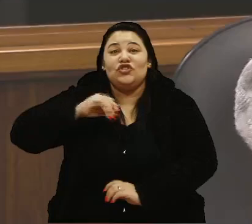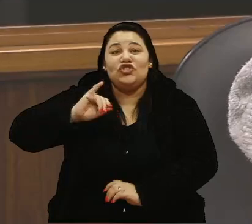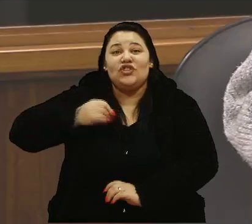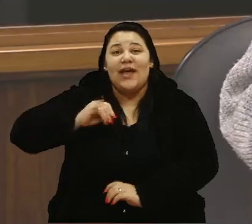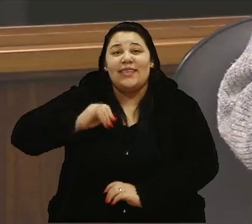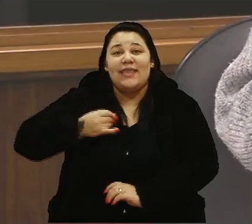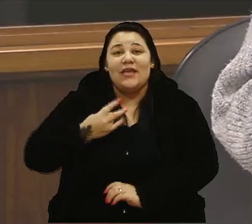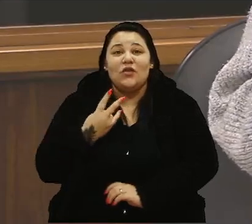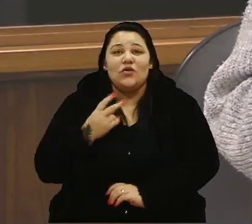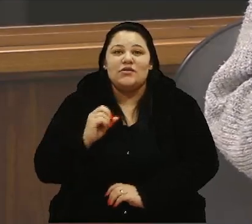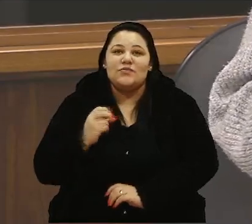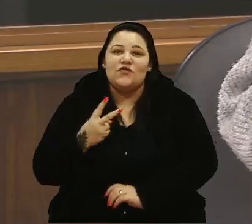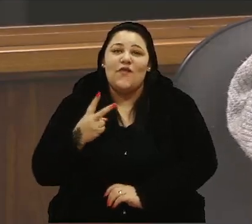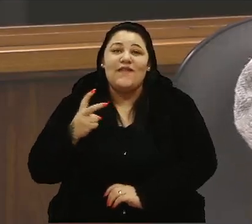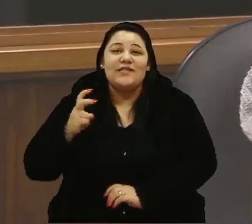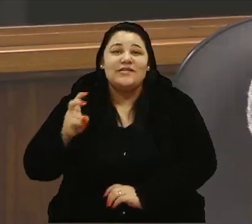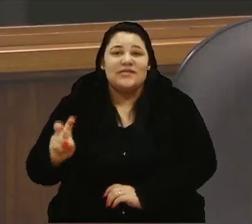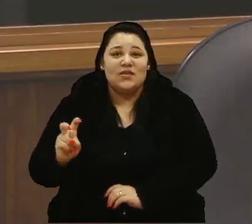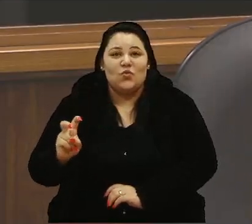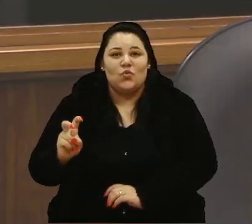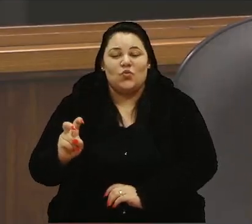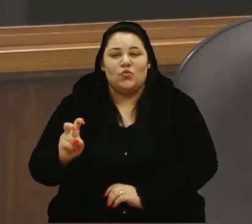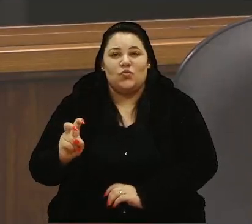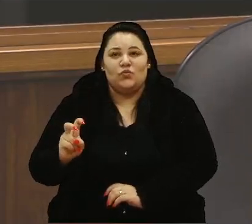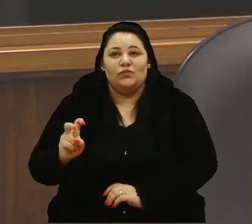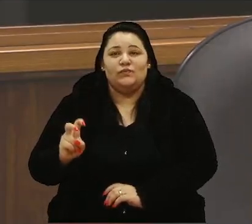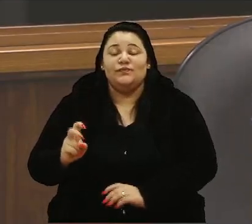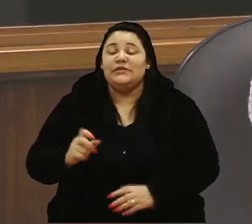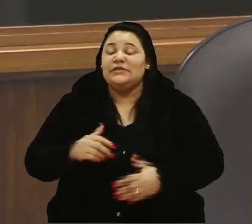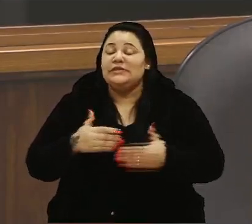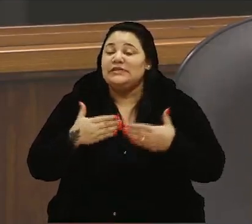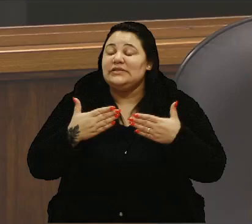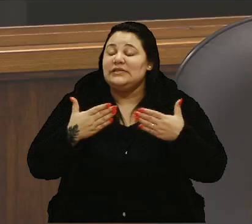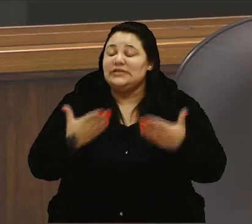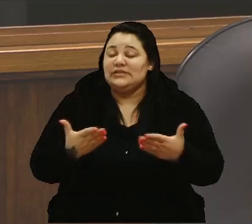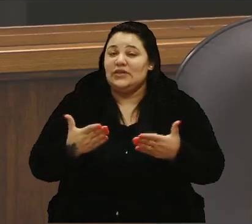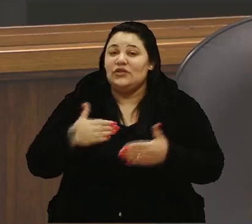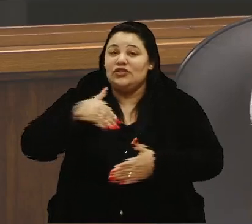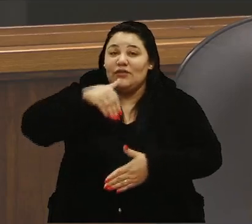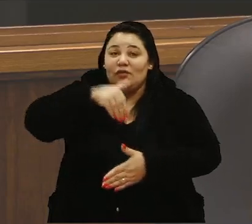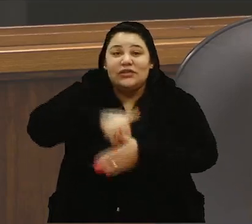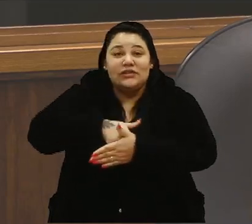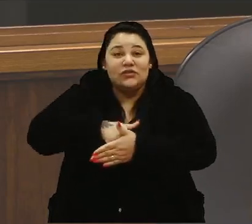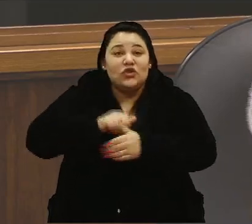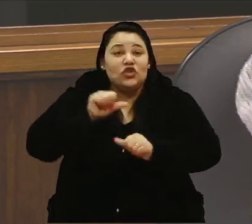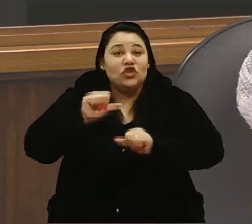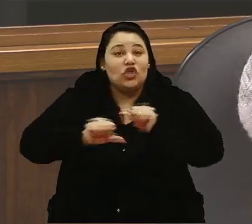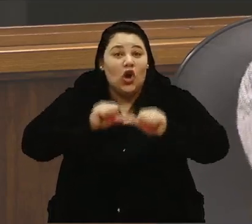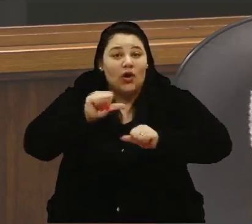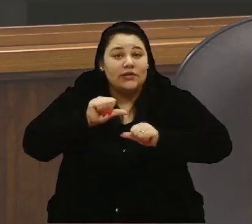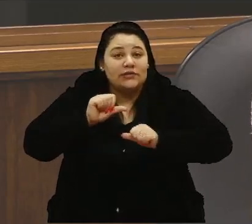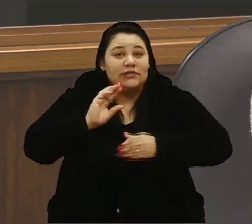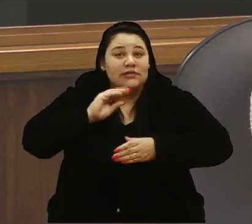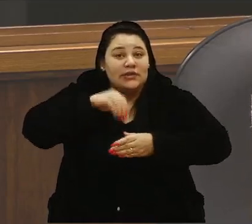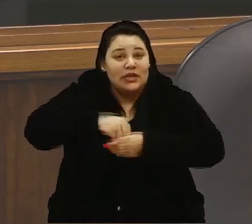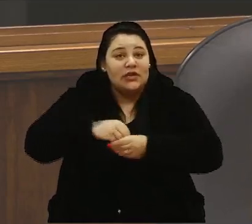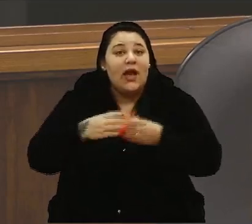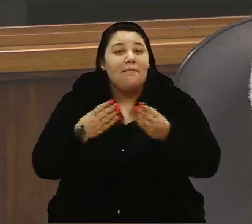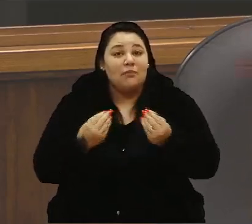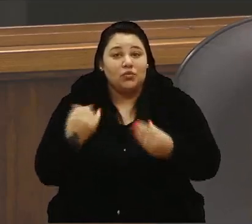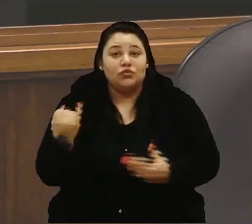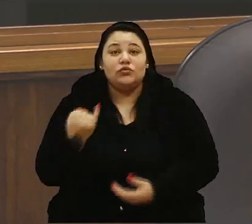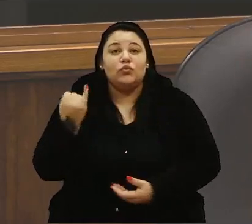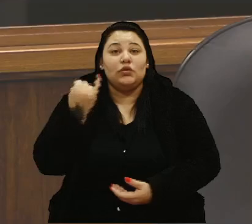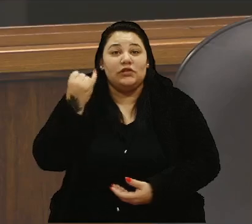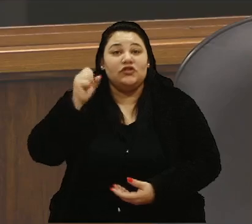de 2025. Então, a gente está votando essas alterações necessárias, importantes,